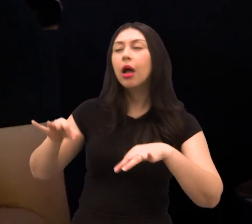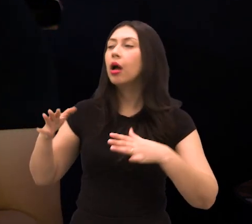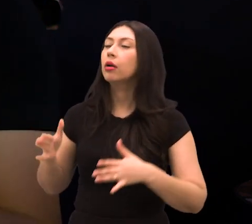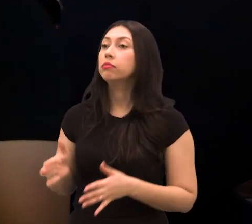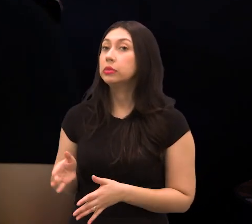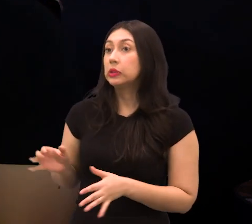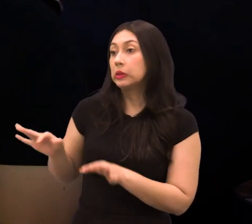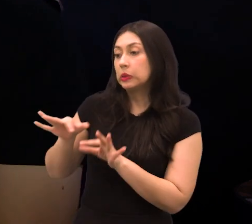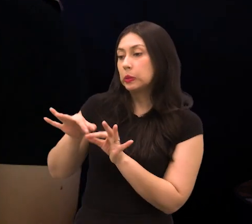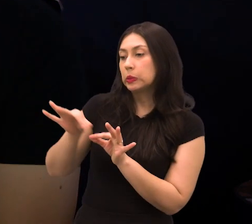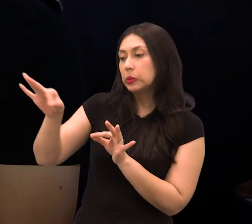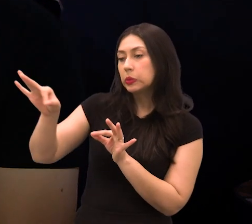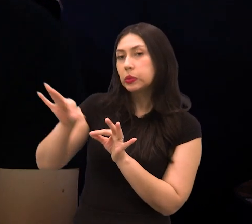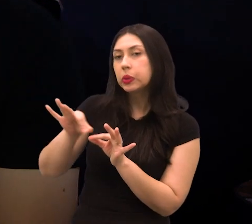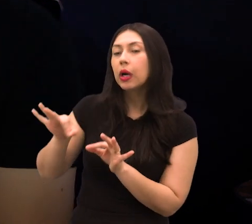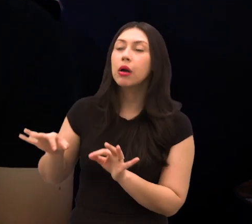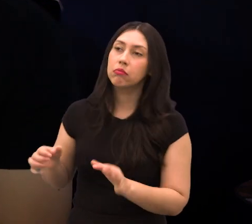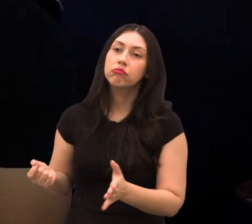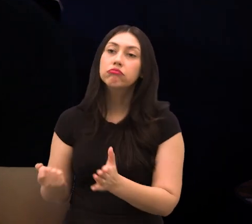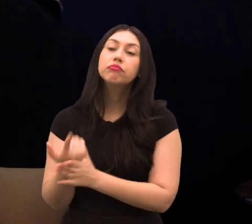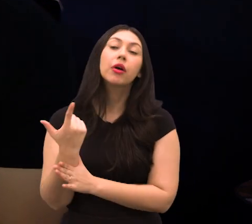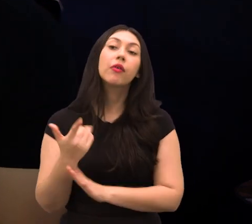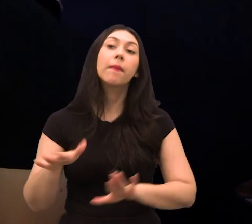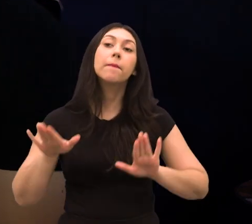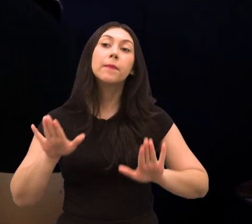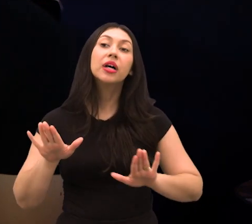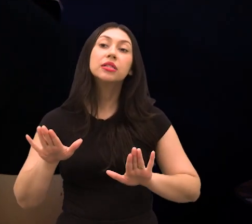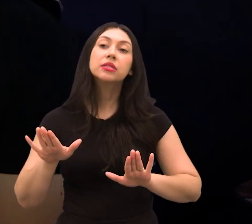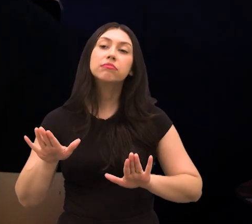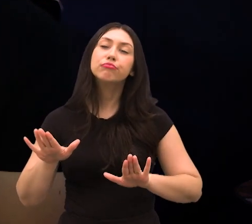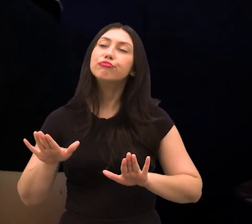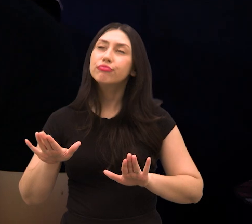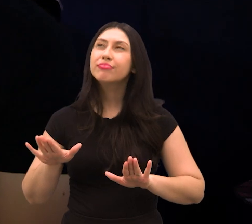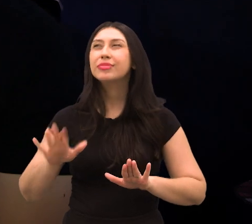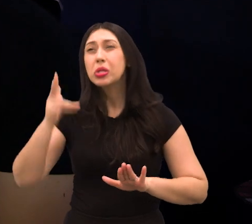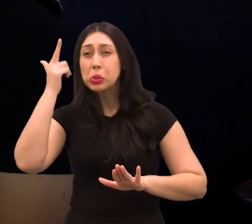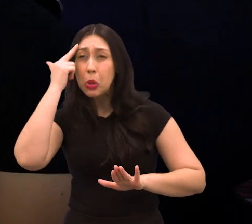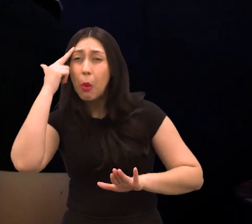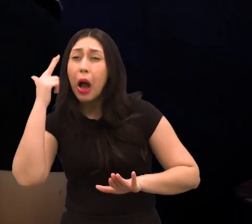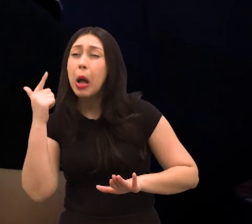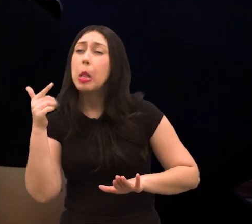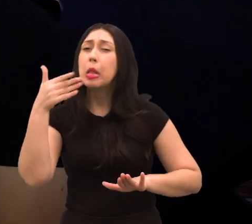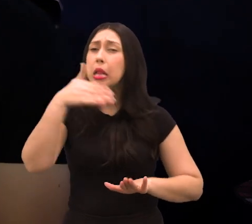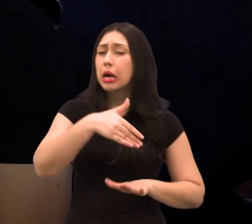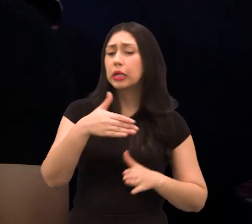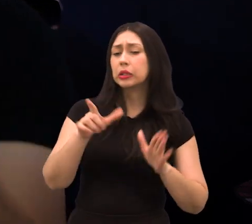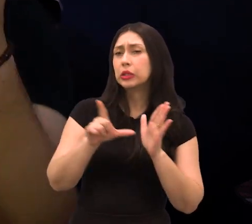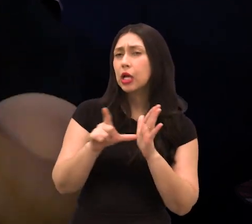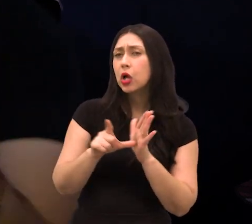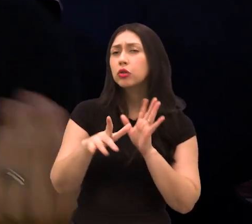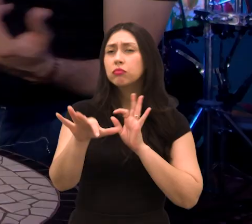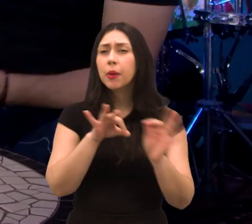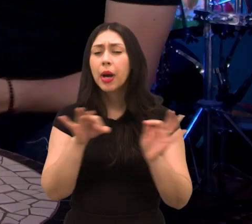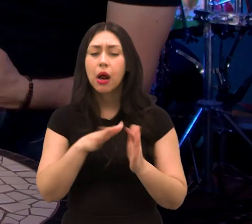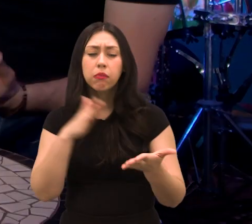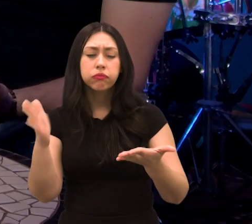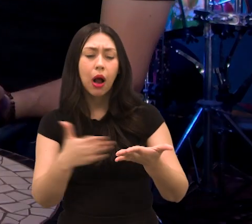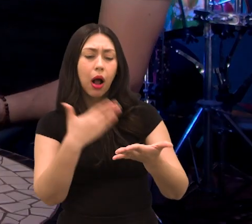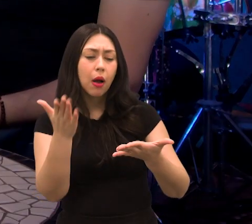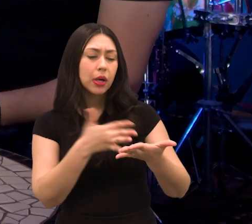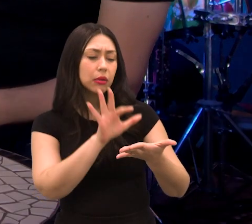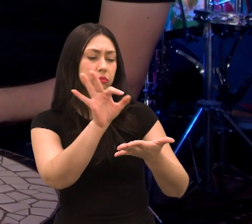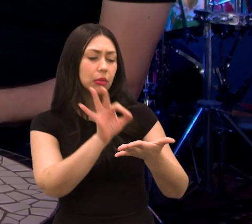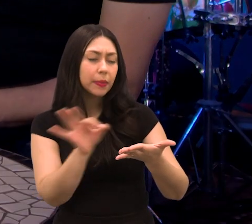ele buscar um zíper. Então eu fazia essas coisas, mas basicamente eu ficava lá dentro para ajudar a organizar, fichário e tudo. Então eu